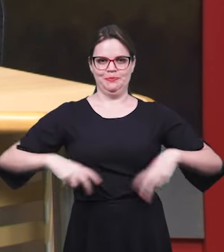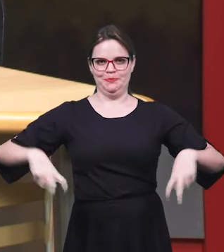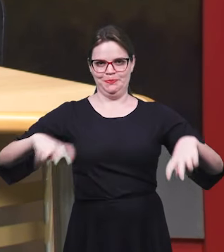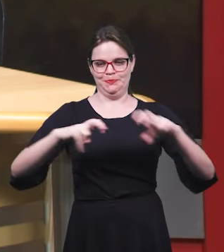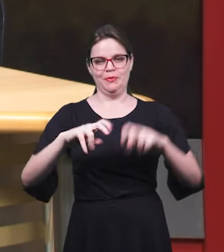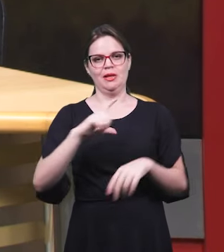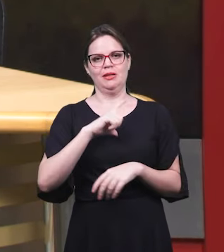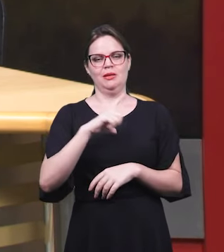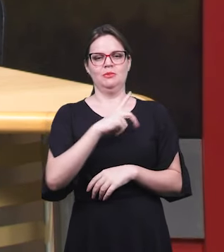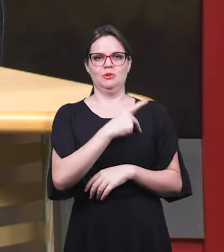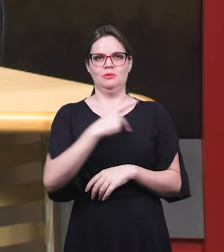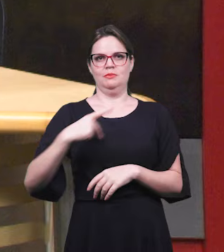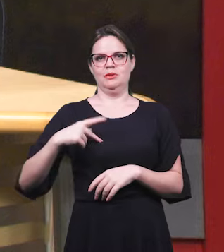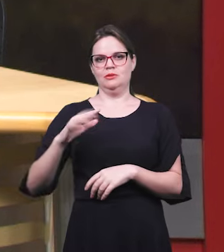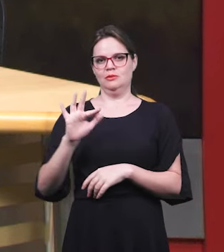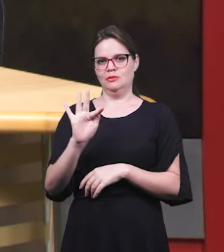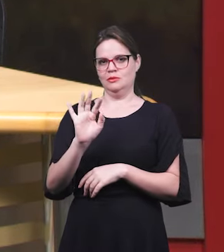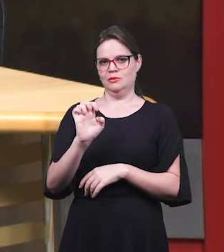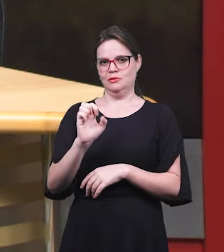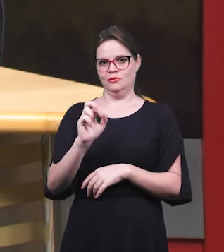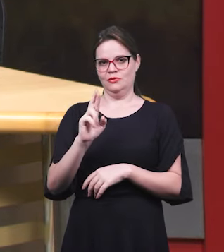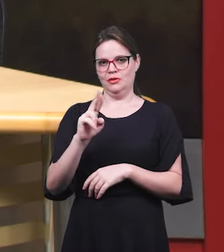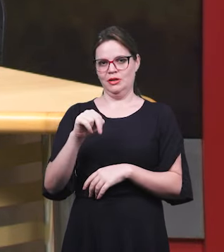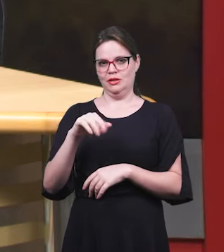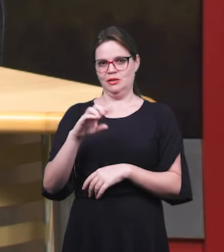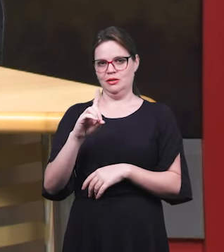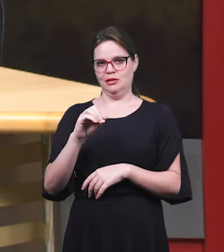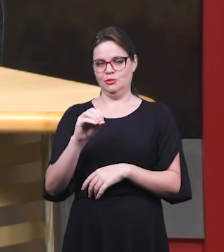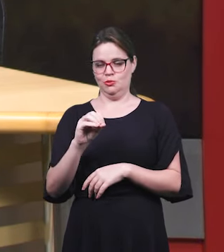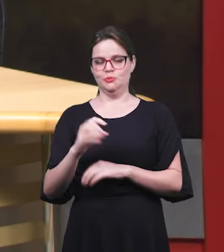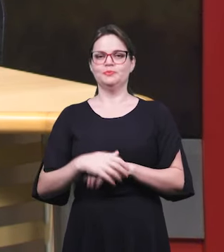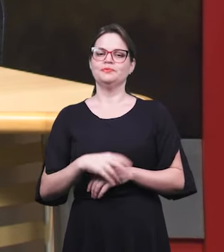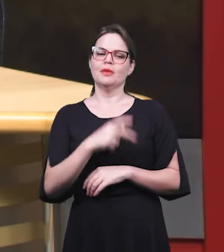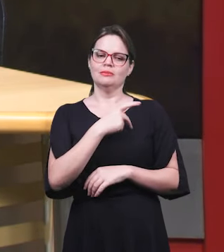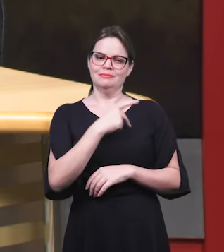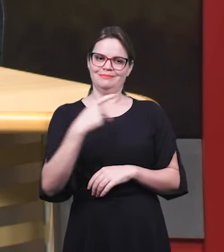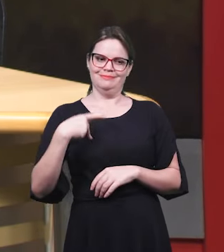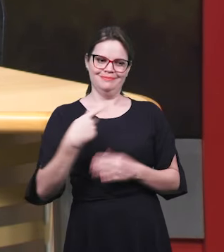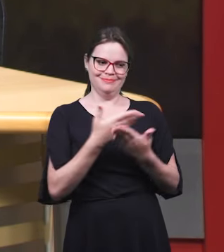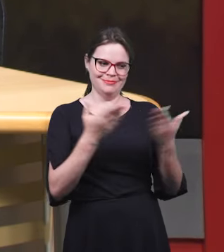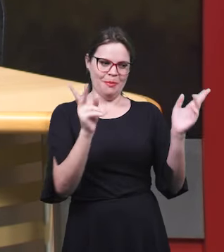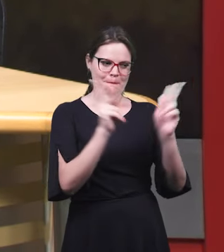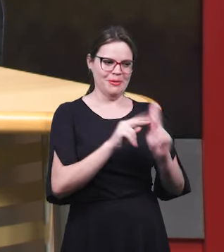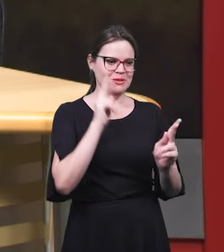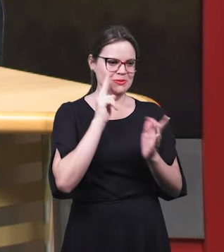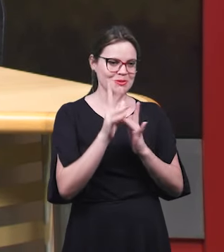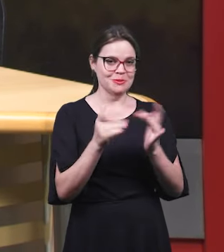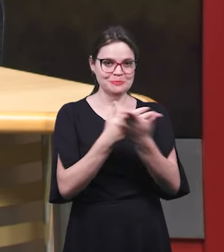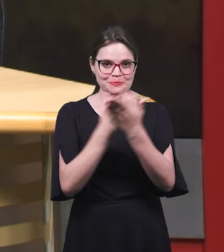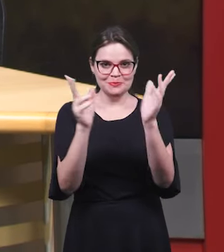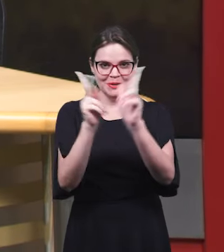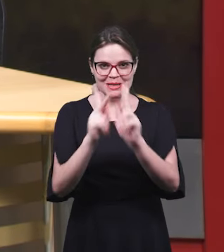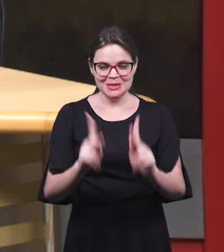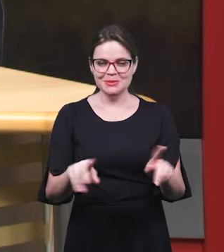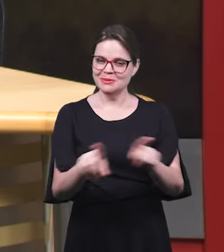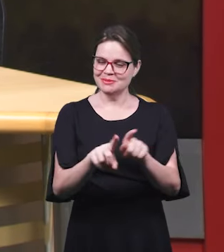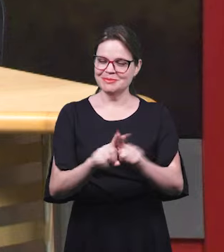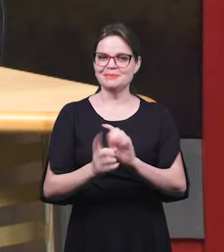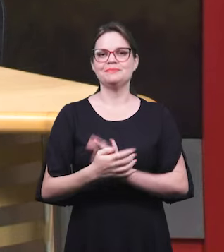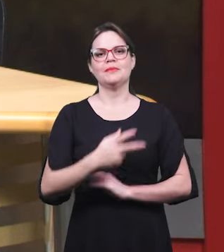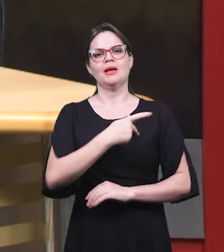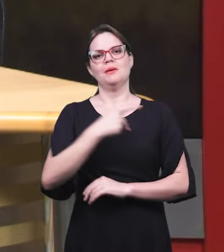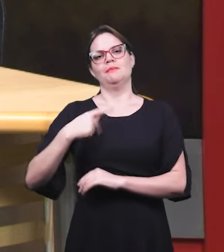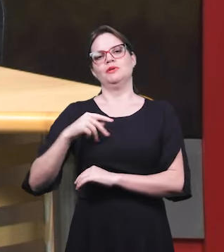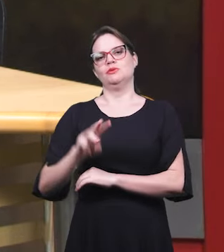pastor Fernando Almeida. Paz do Senhor, pastor Pita, paz do Senhor aos nossos irmãos e amigos que estão participando